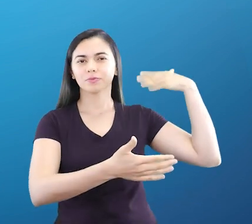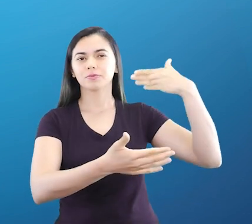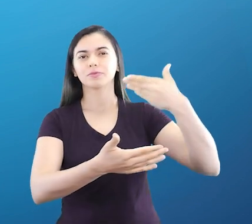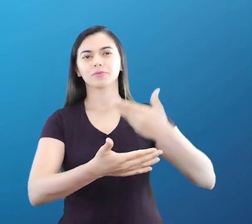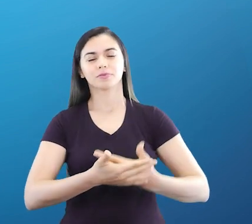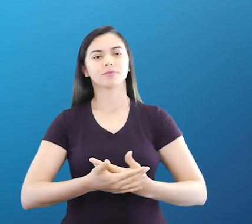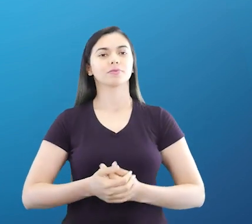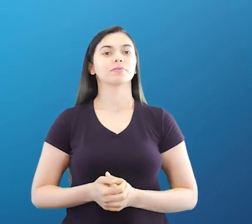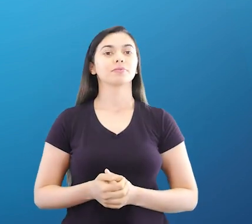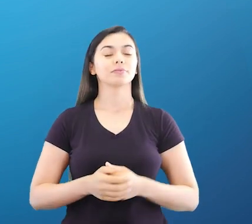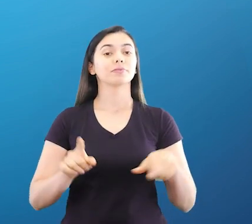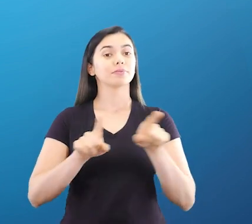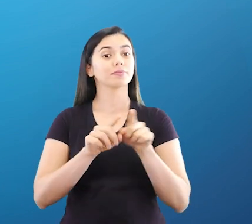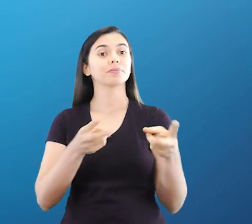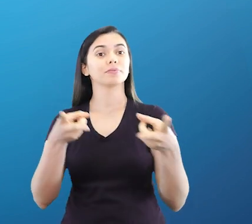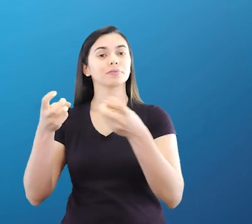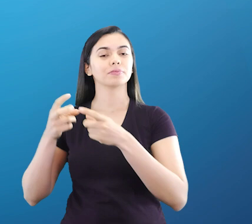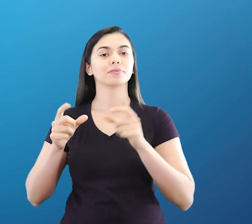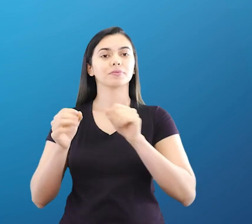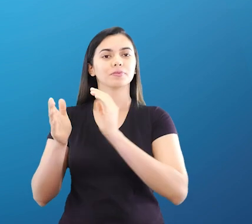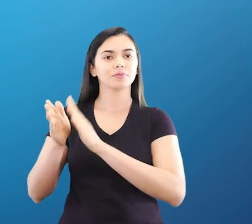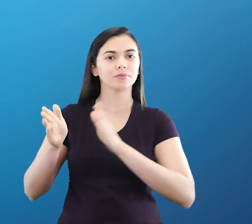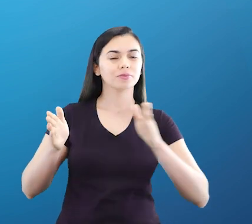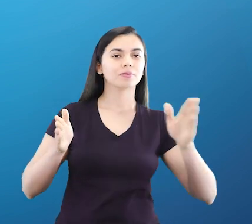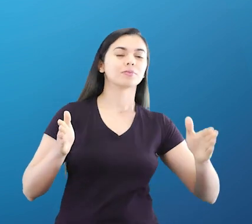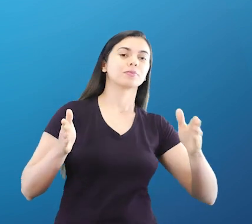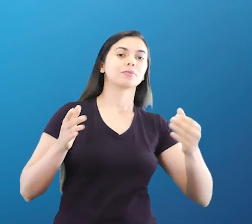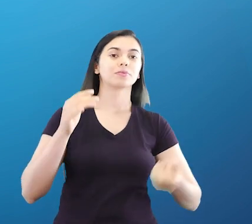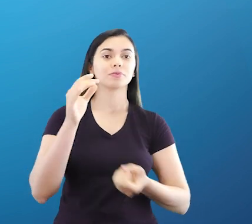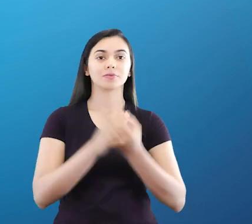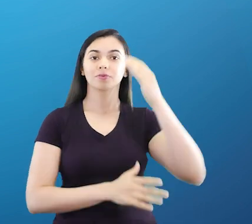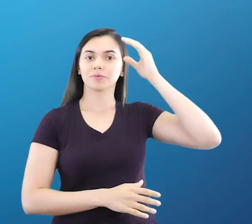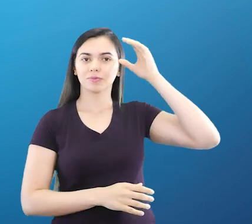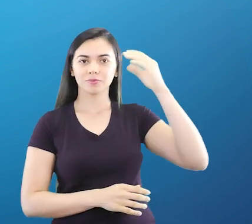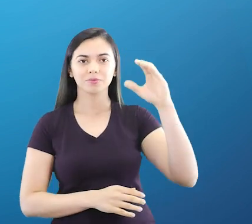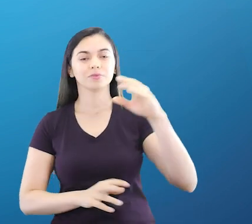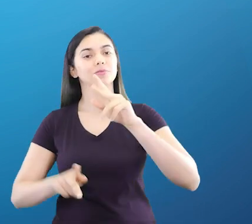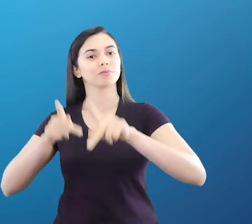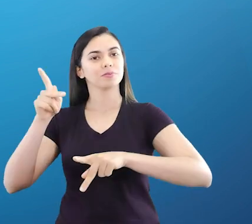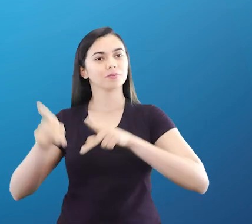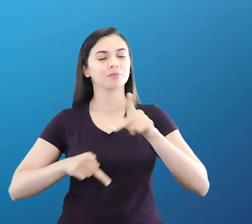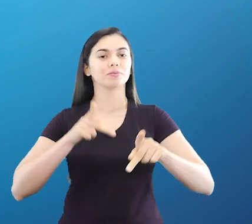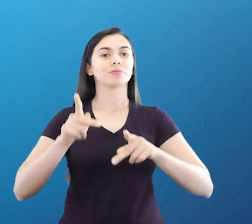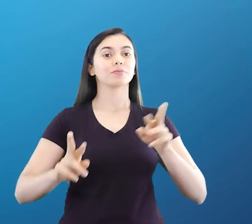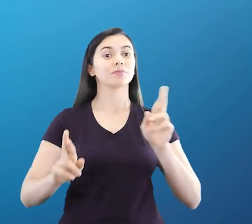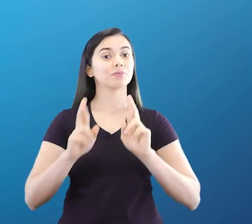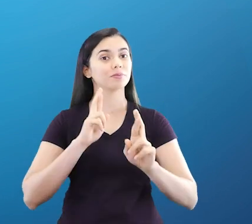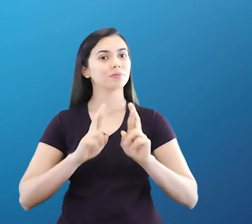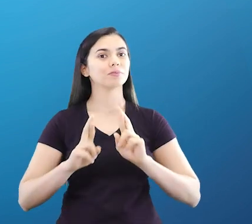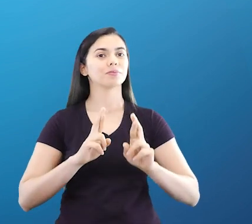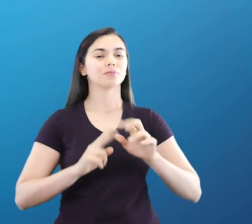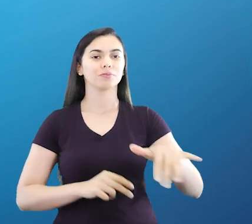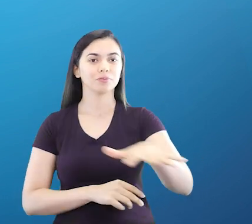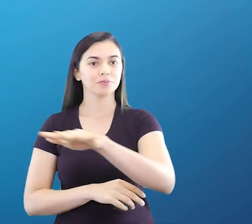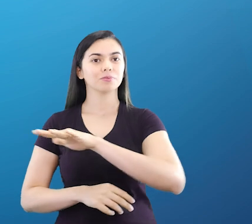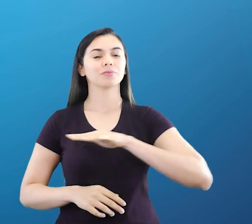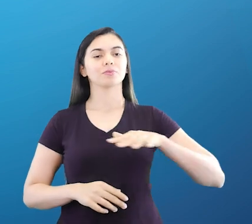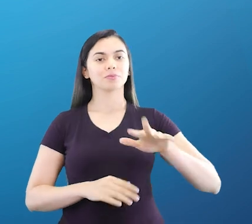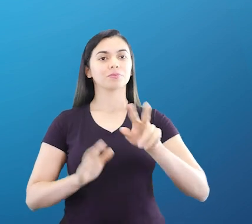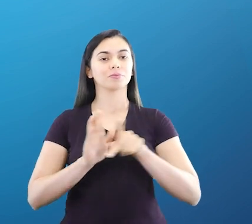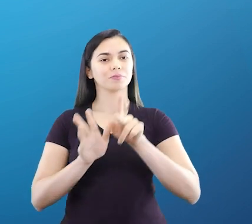longo do tempo. Identificar os processos de formação das culturas e dos povos, relacionando-os com o espaço